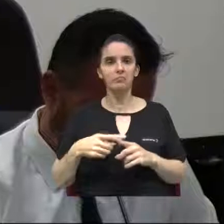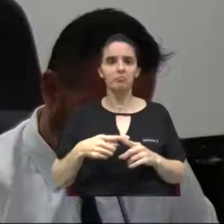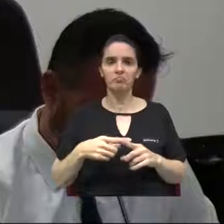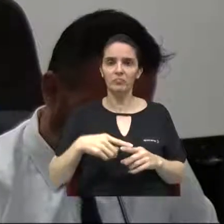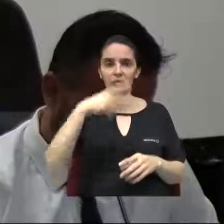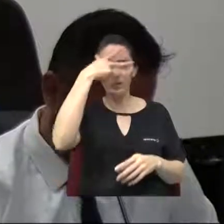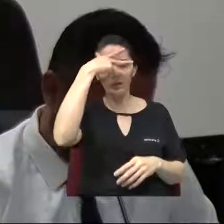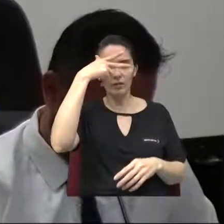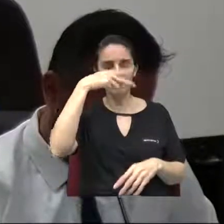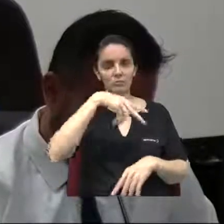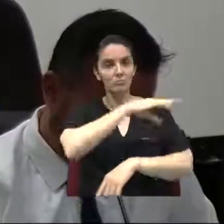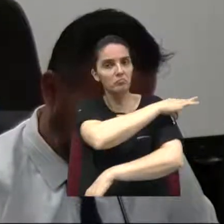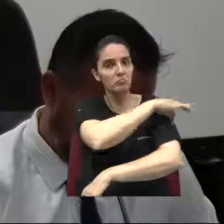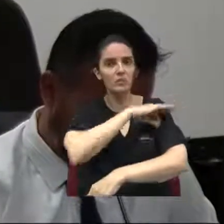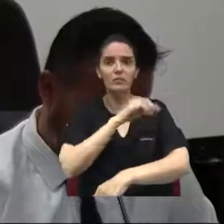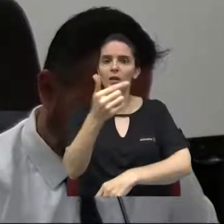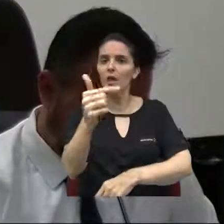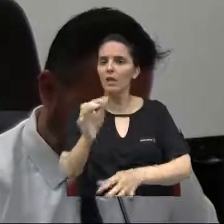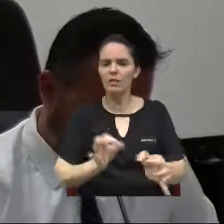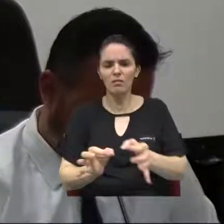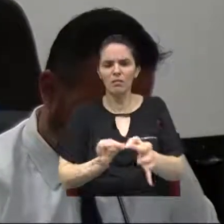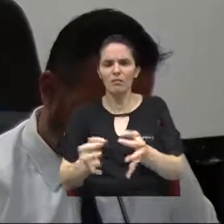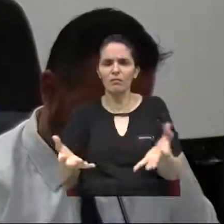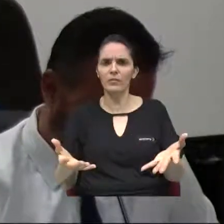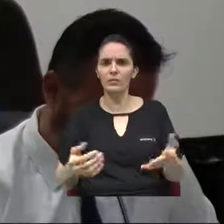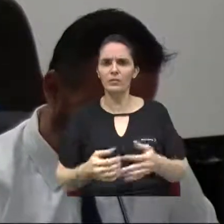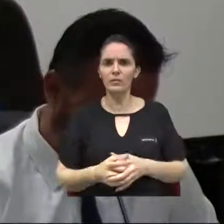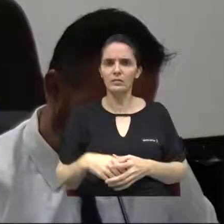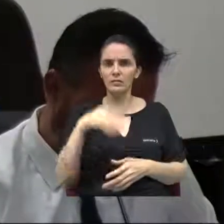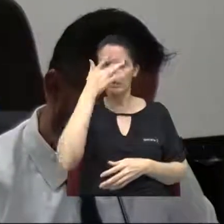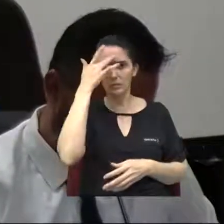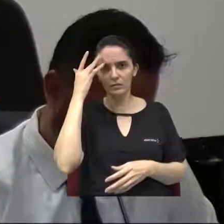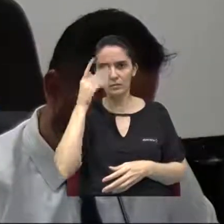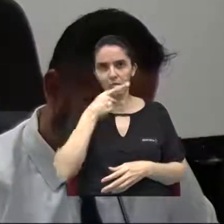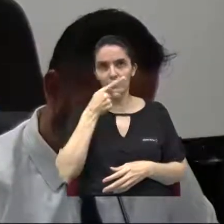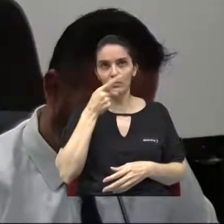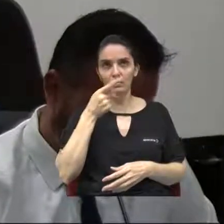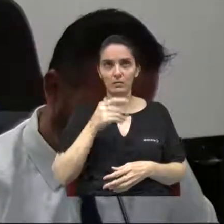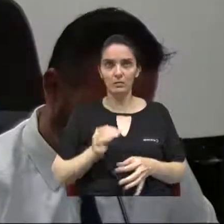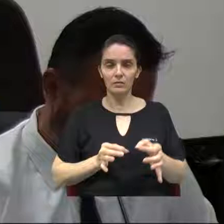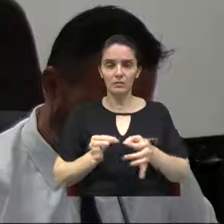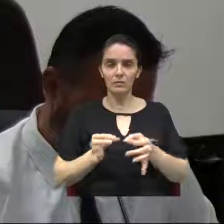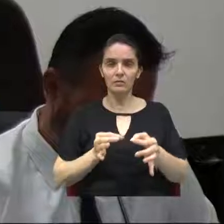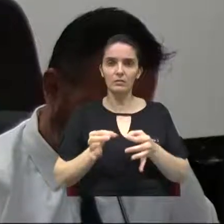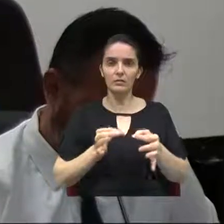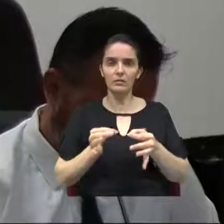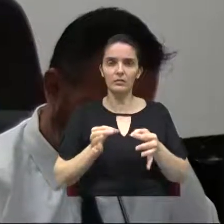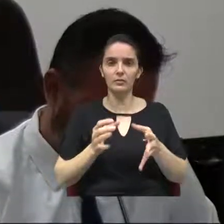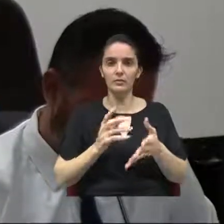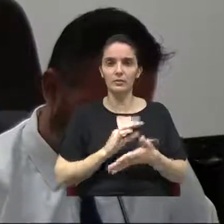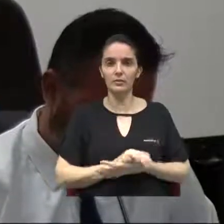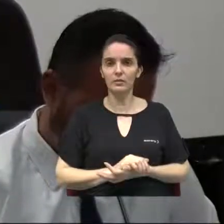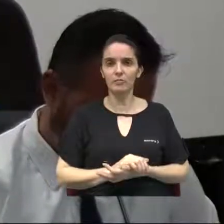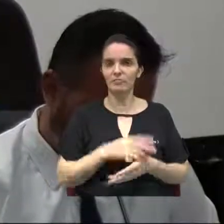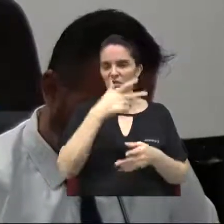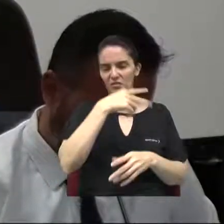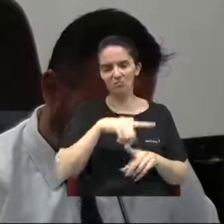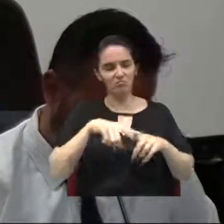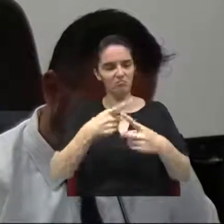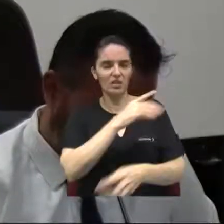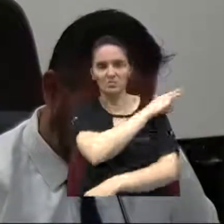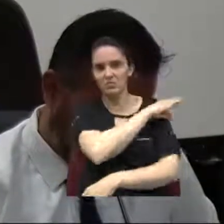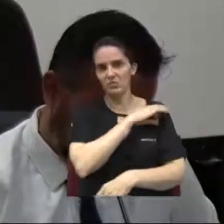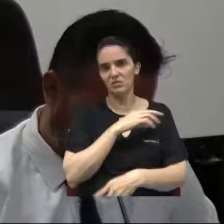um profissional, ele tinha que acatar esse projeto. Tenho lamentos, nobre vereador, o prefeito não ter um olhar para esse